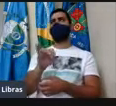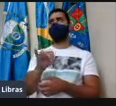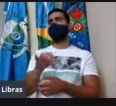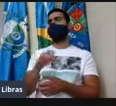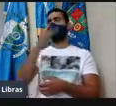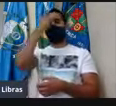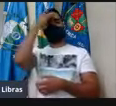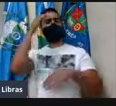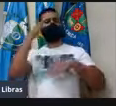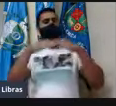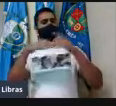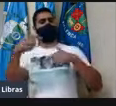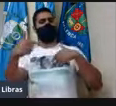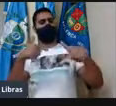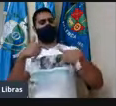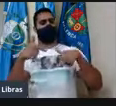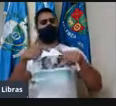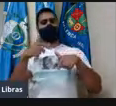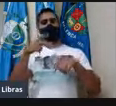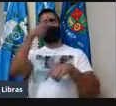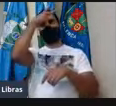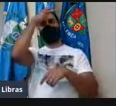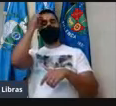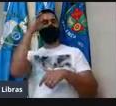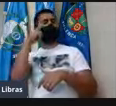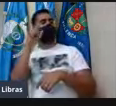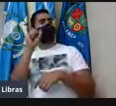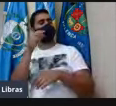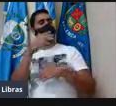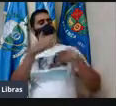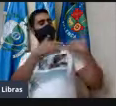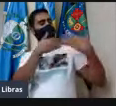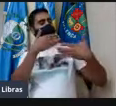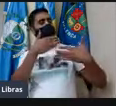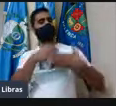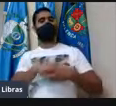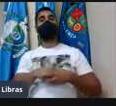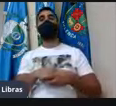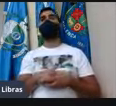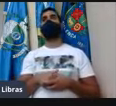prefeitura. Entendeu? Então, você vai acompanhando lá. E quando